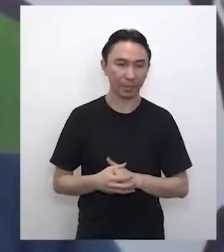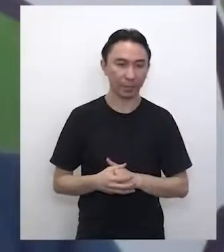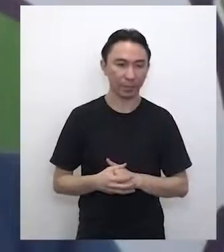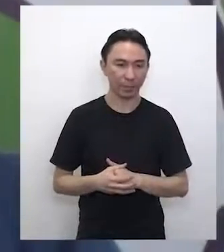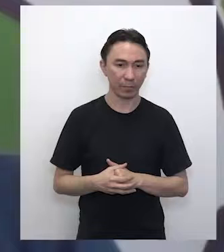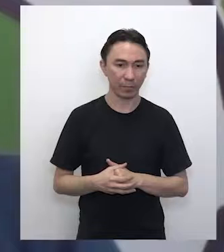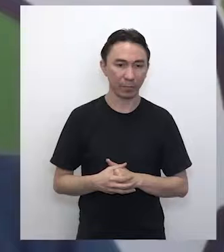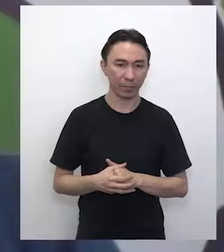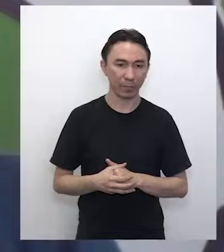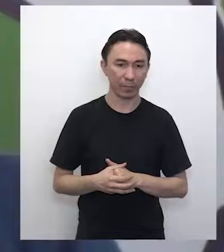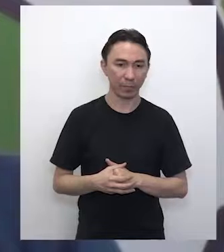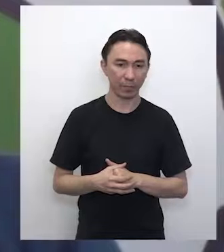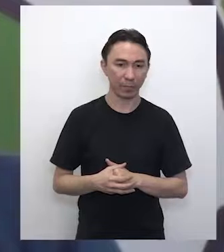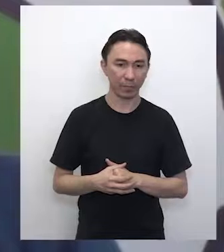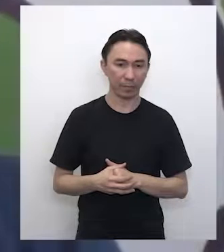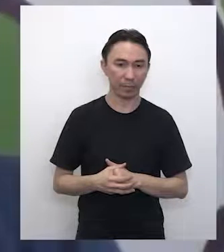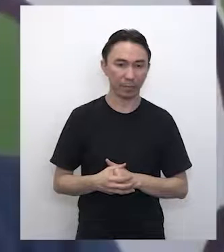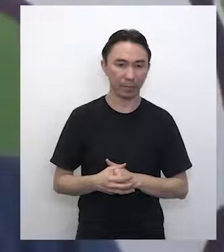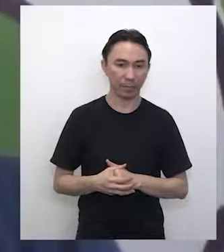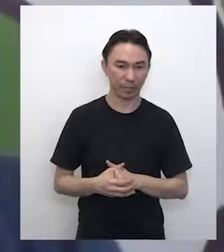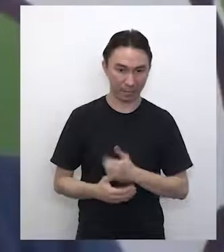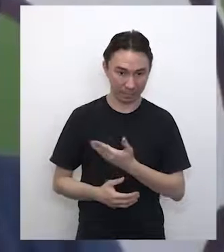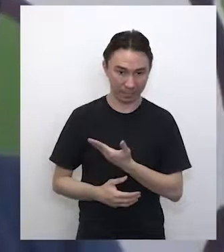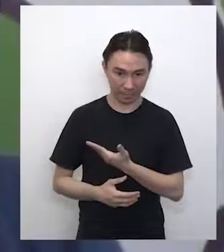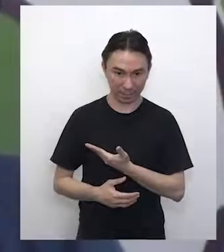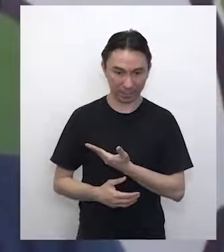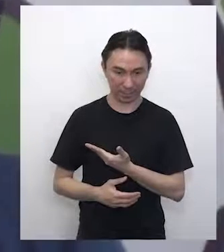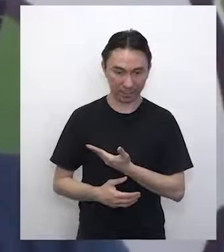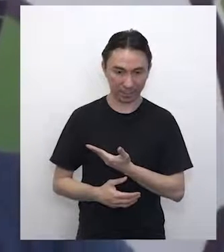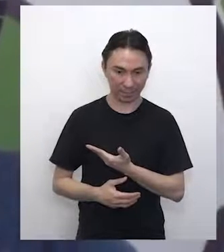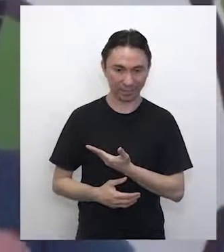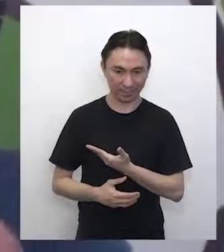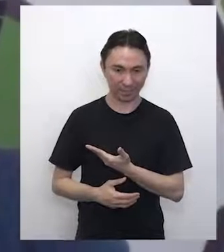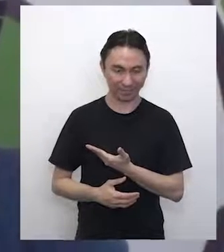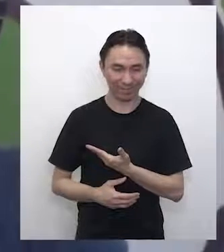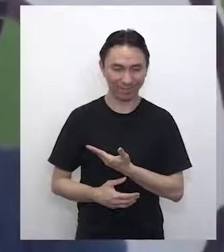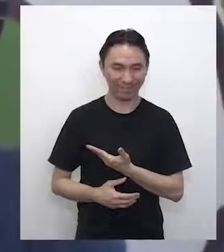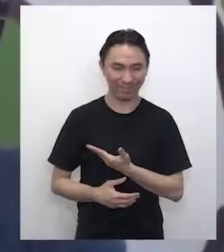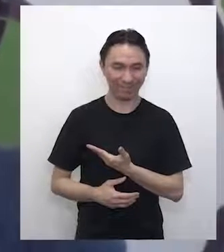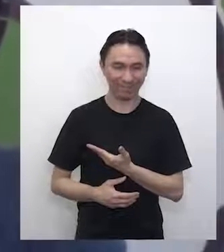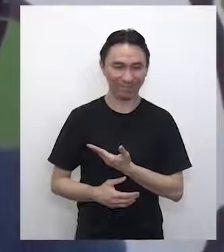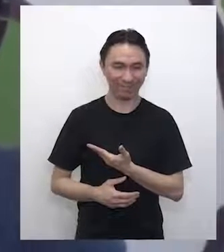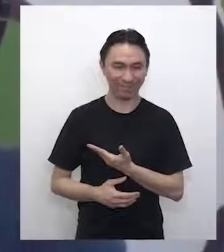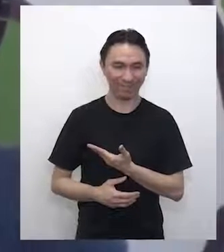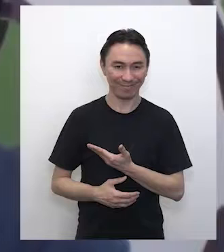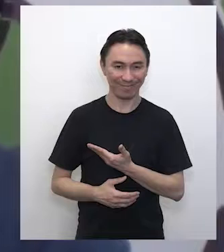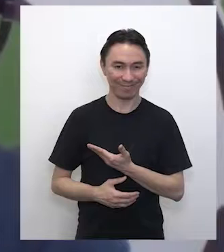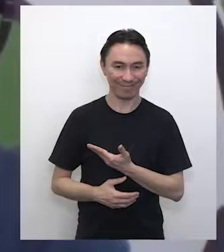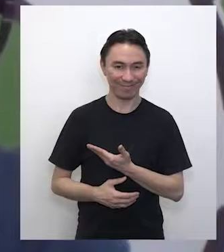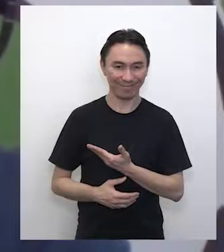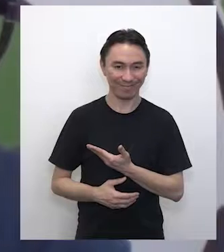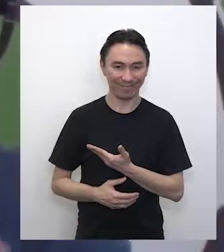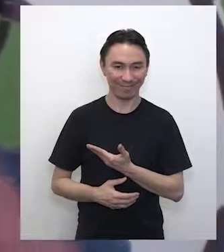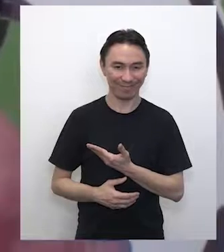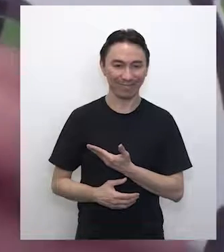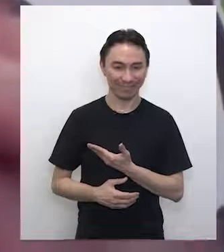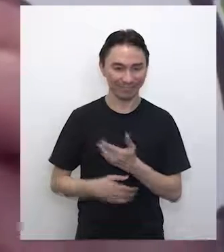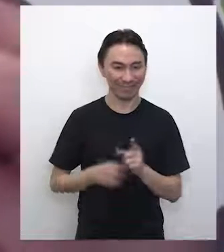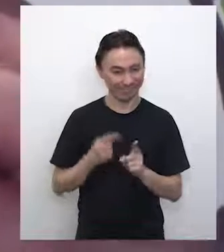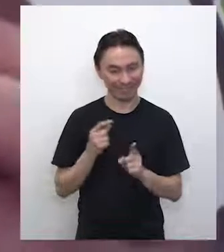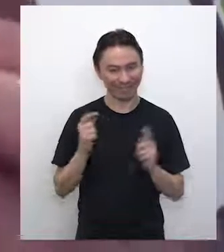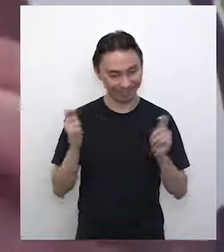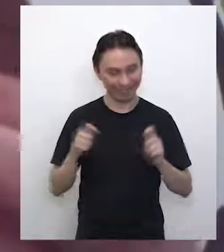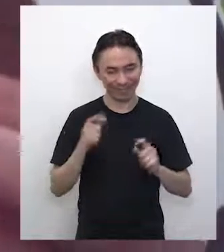Aqui fica melhor. Pronto? Achei a posição. Demorou, mas a